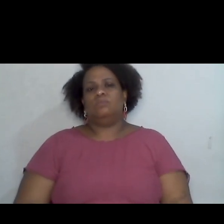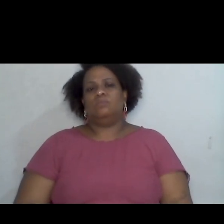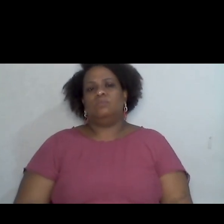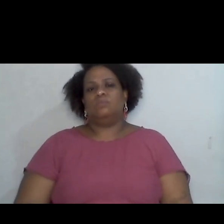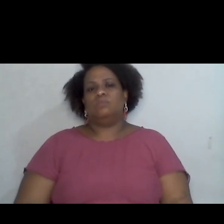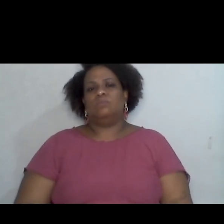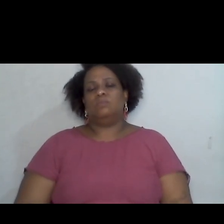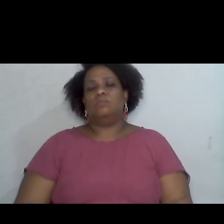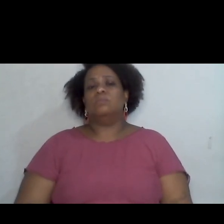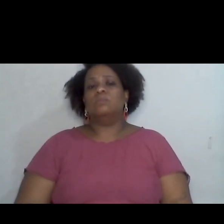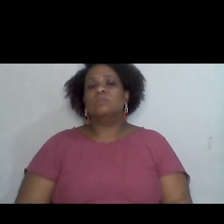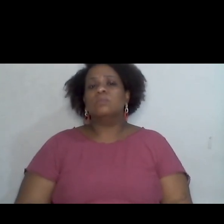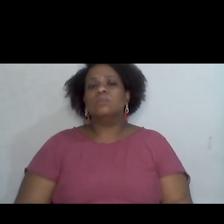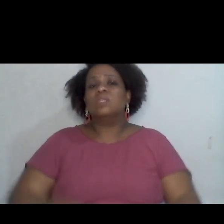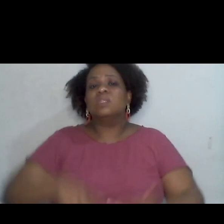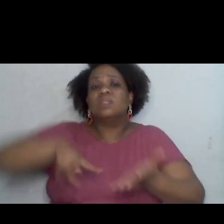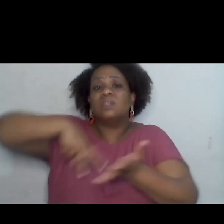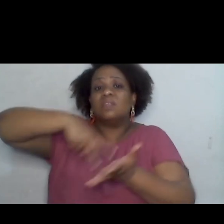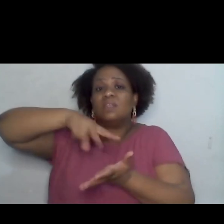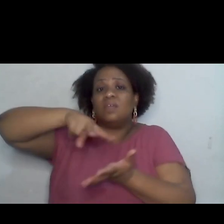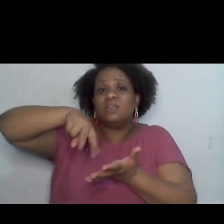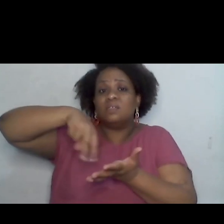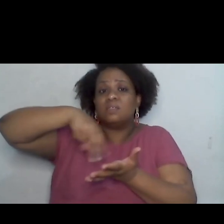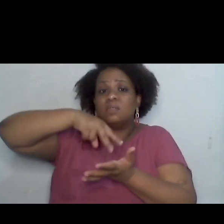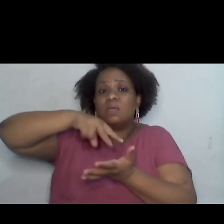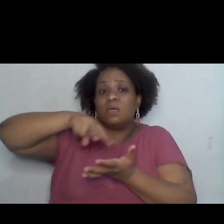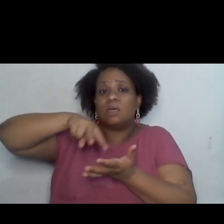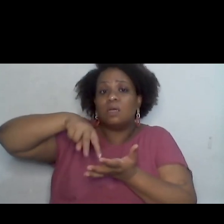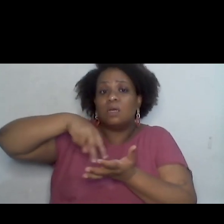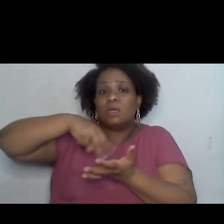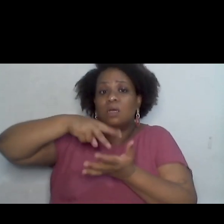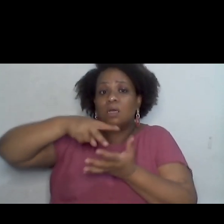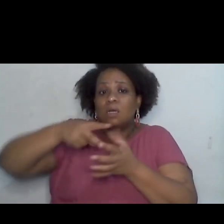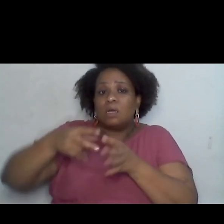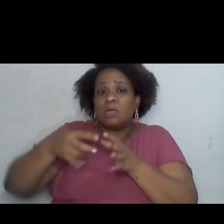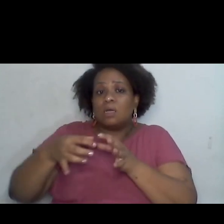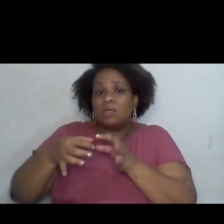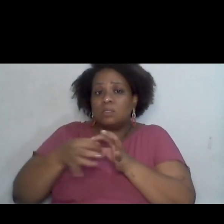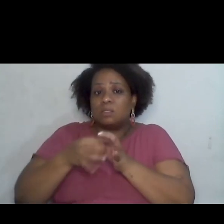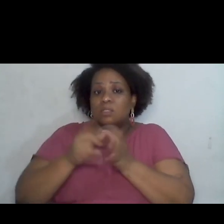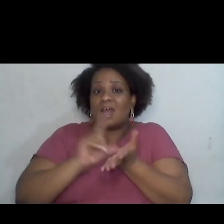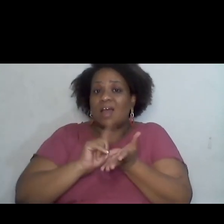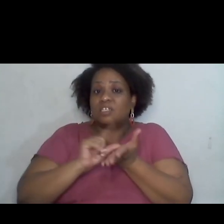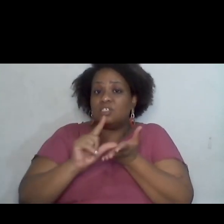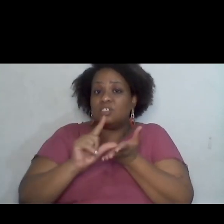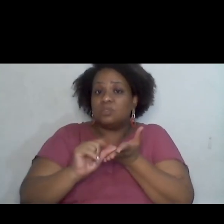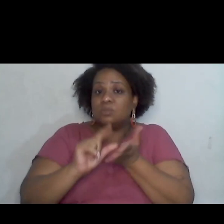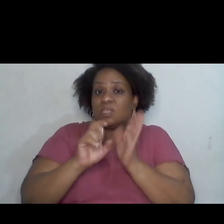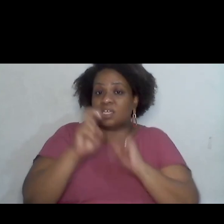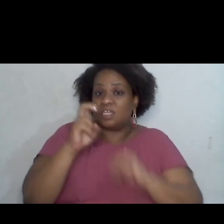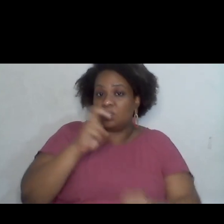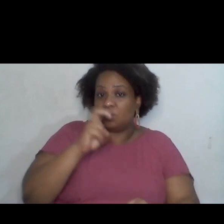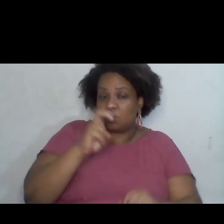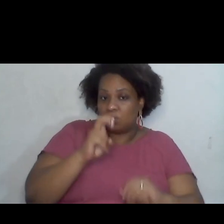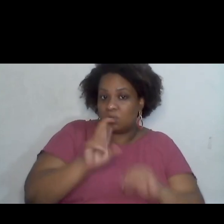A dança, como Lilian trouxe aqui a questão da dança incluída no artigo 5º da Lei Paulo Gustavo, eu já chamei